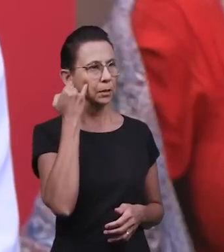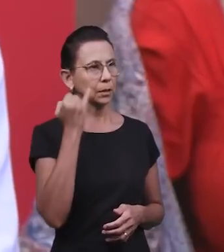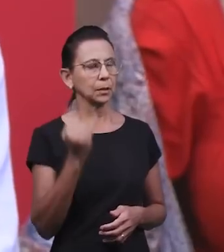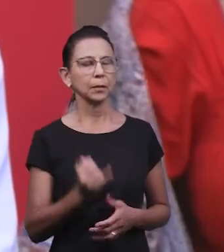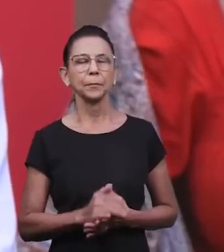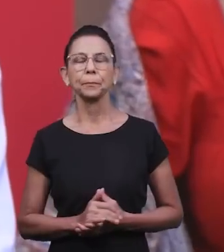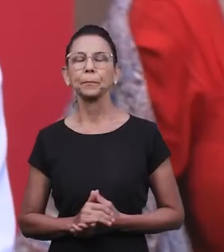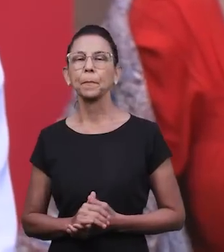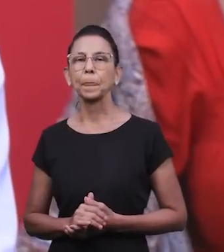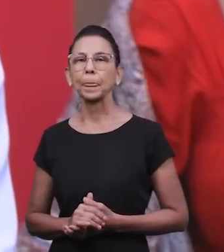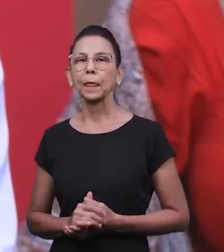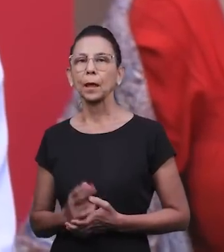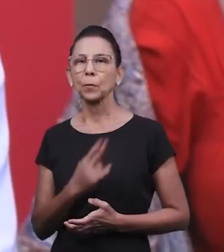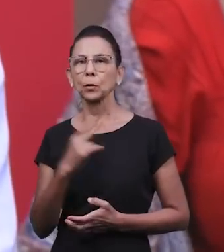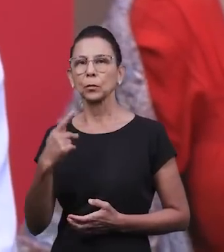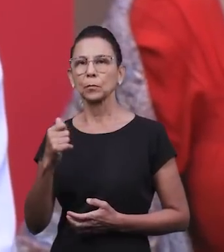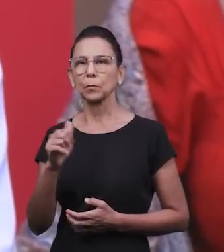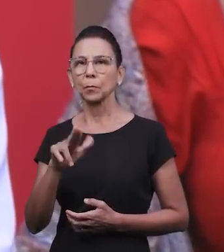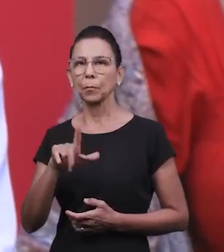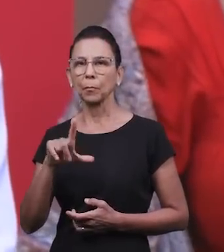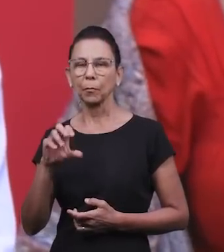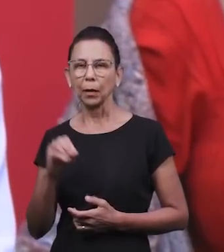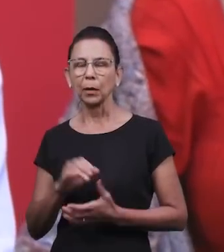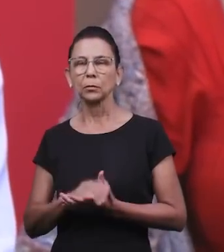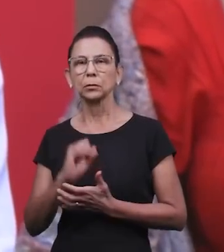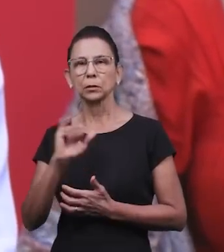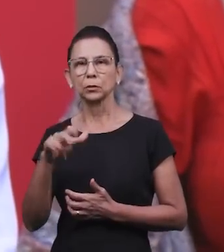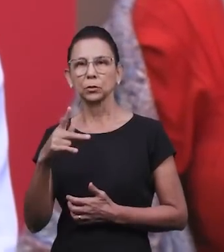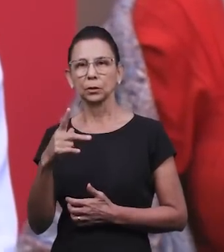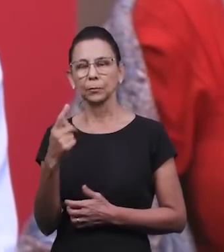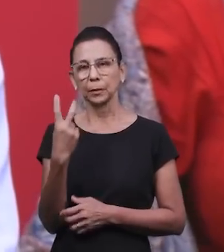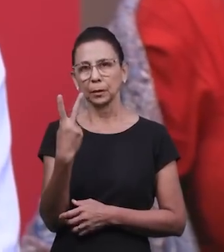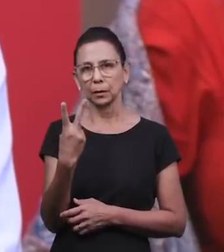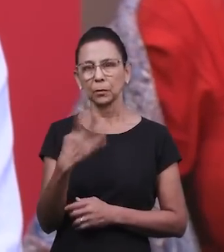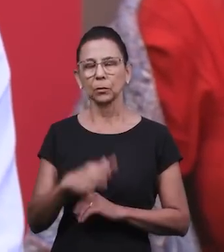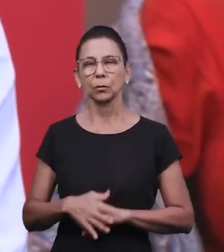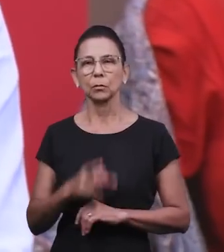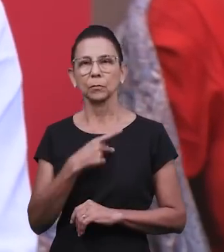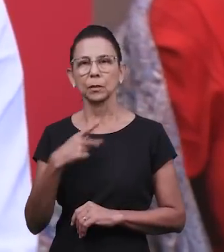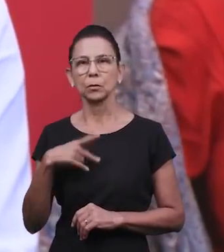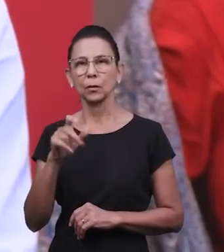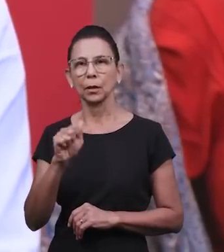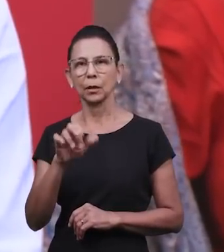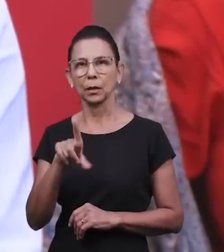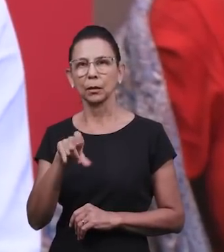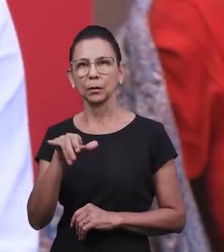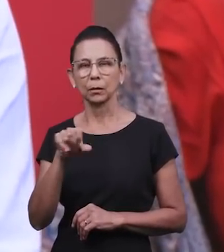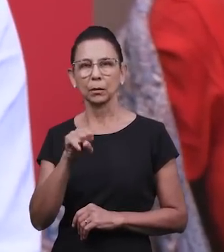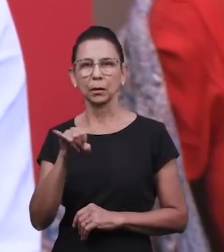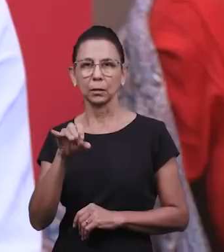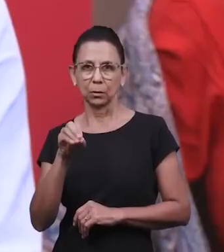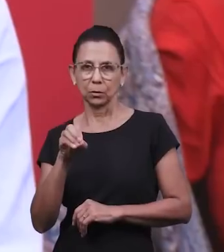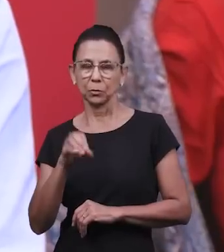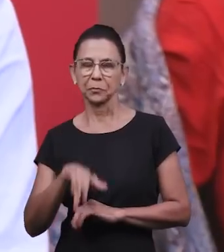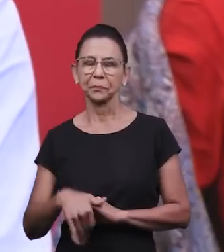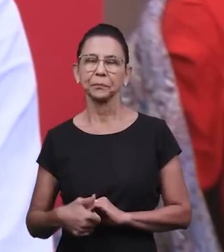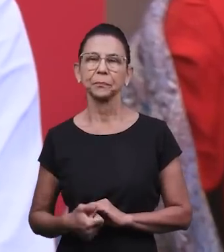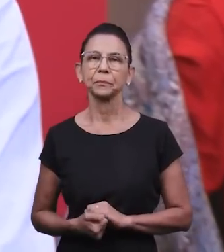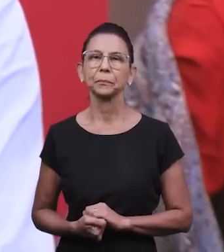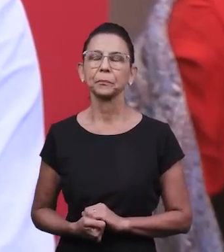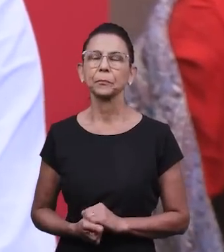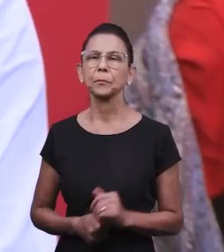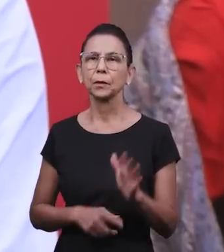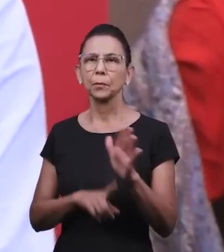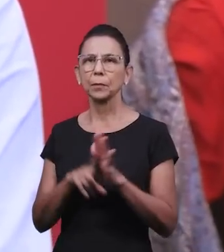Paulo Vitor, da Igreja de Jardim da Penha 2, no Ministério do Pastor Adaísio Almeida. A minha pergunta é a seguinte.